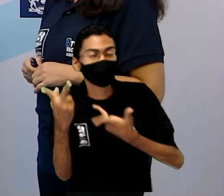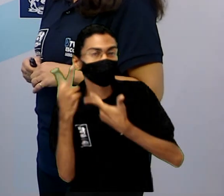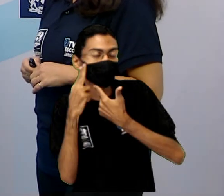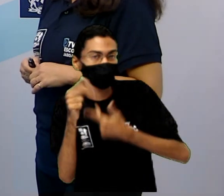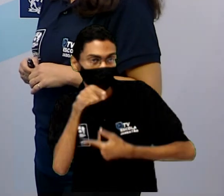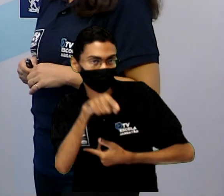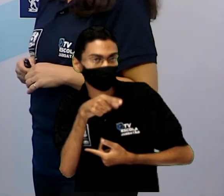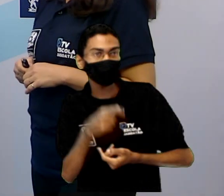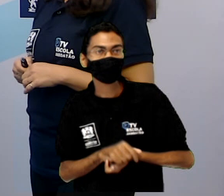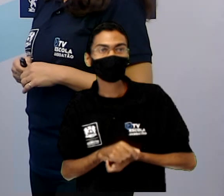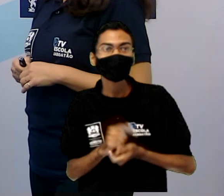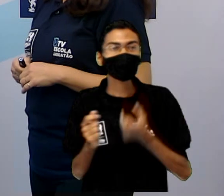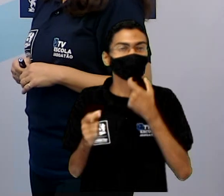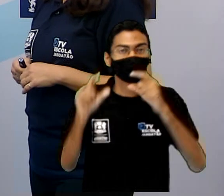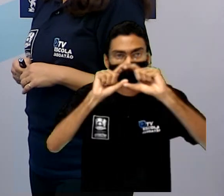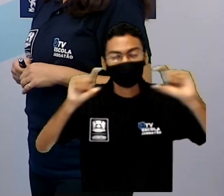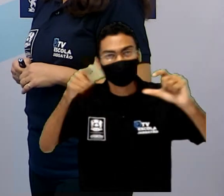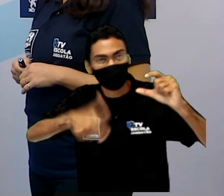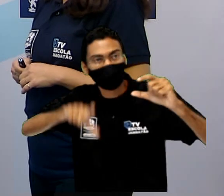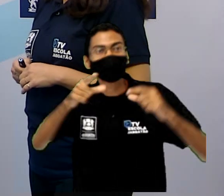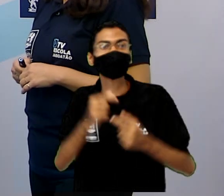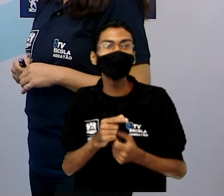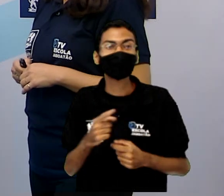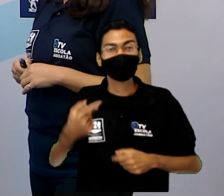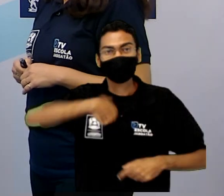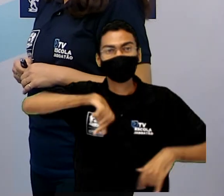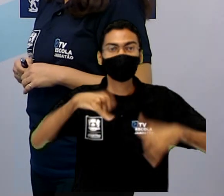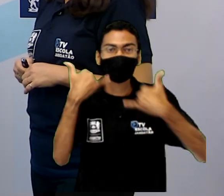Nós estávamos brincando.